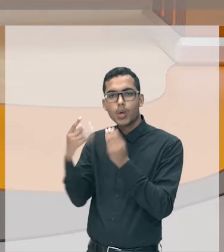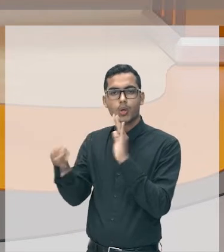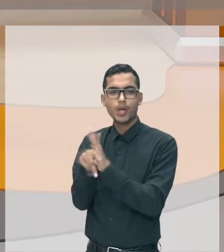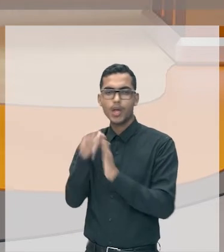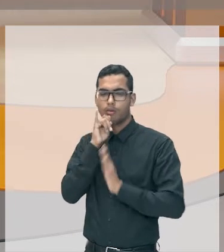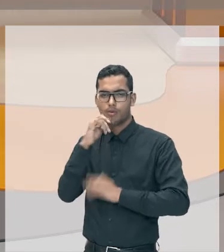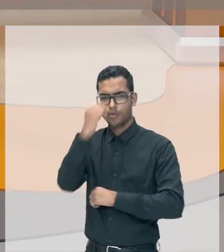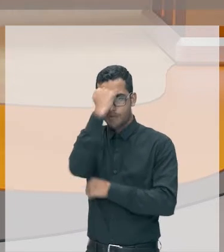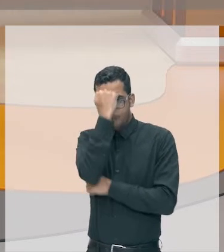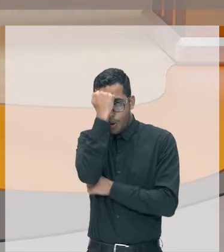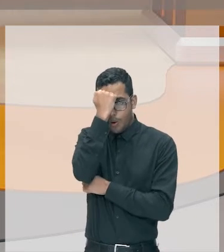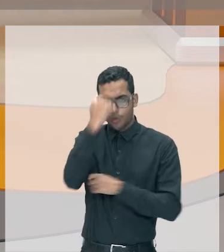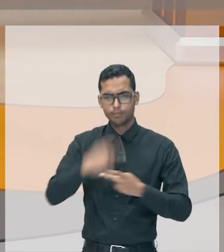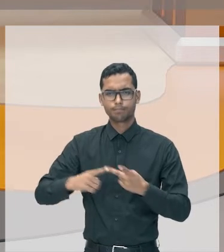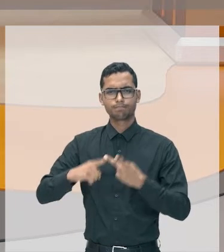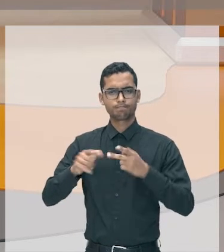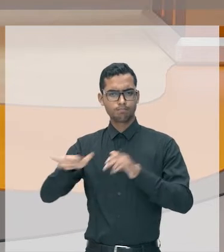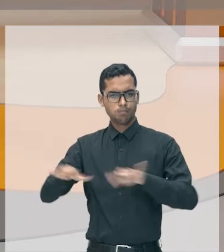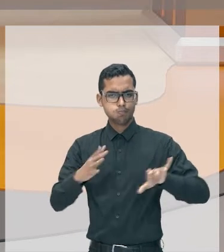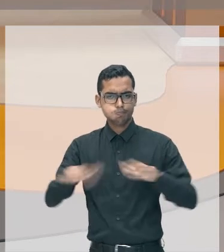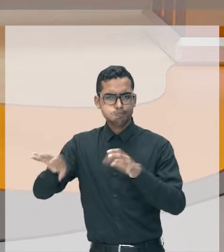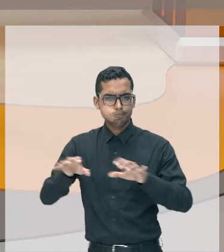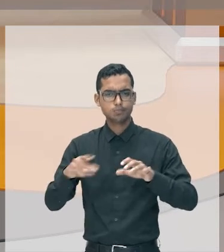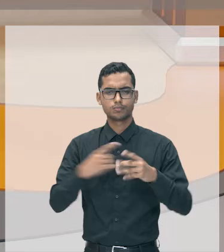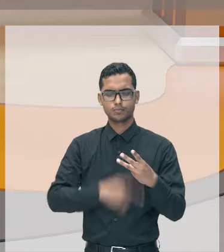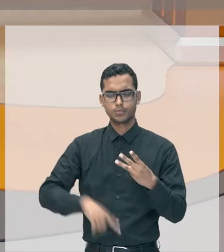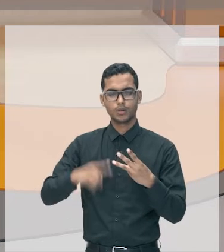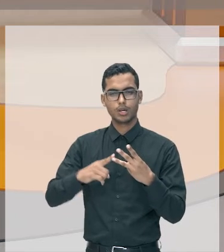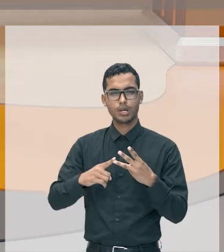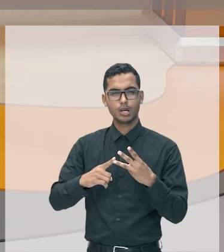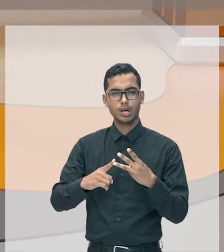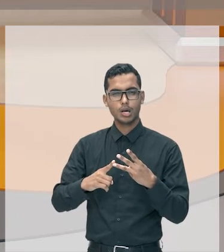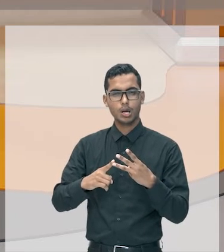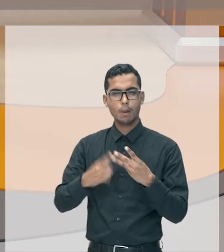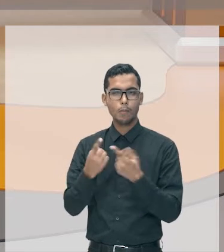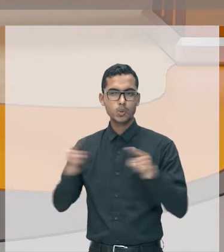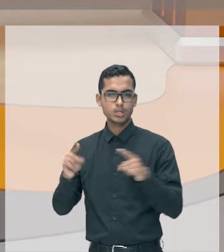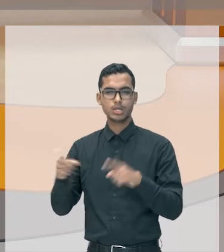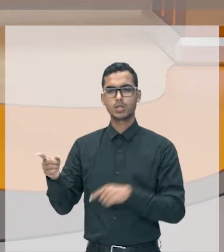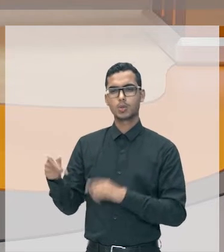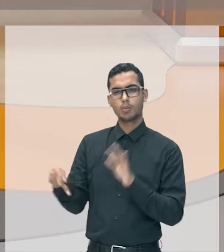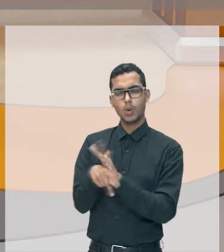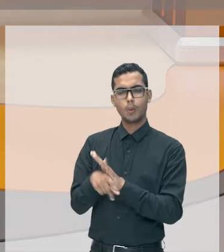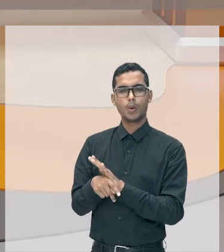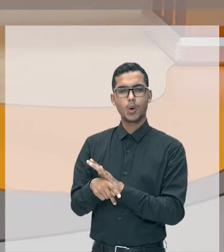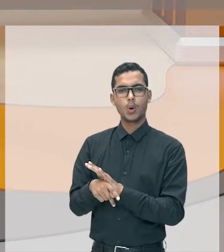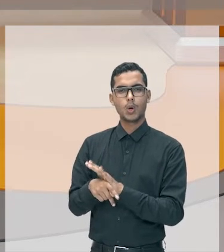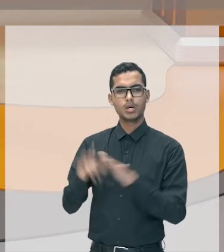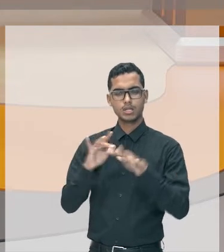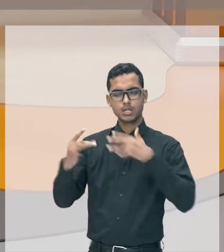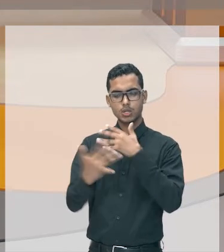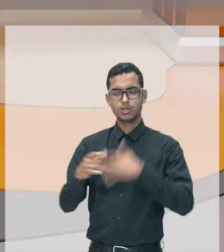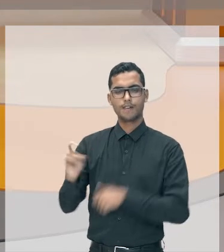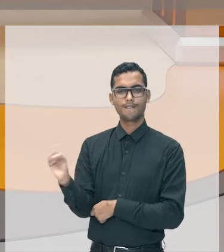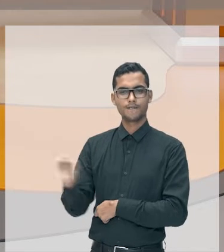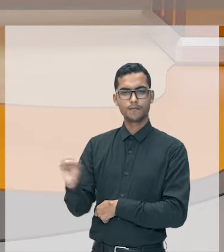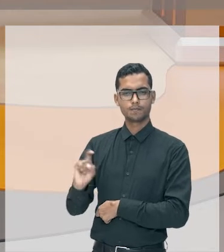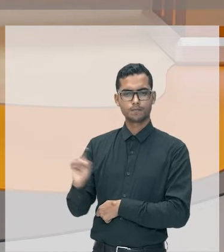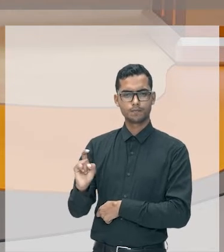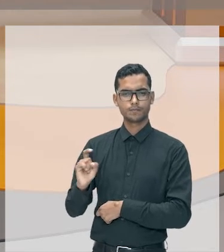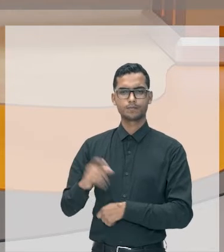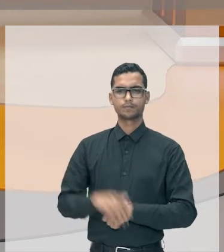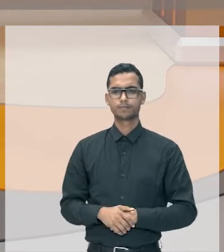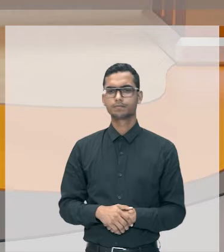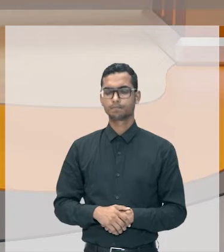do funk, das musiquinhas do TikTok. São músicas assim que marcam determinados momentos da história. Mas eu posso pegar